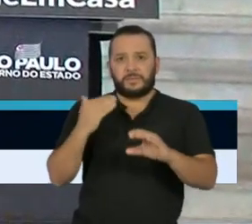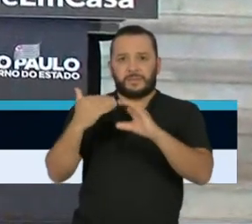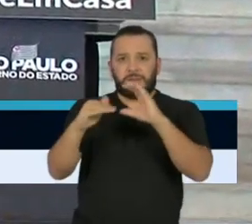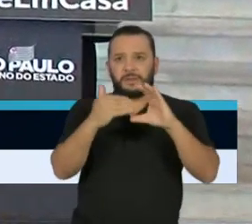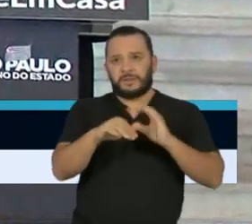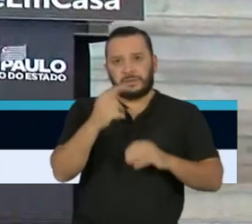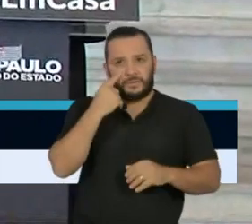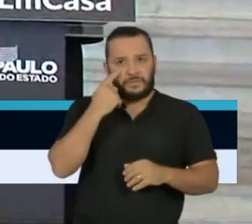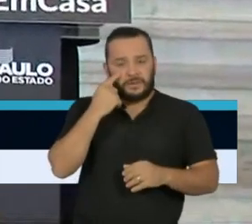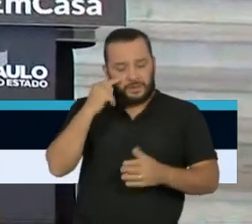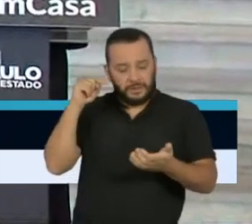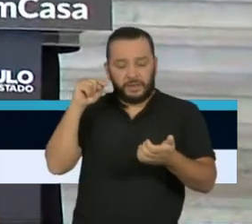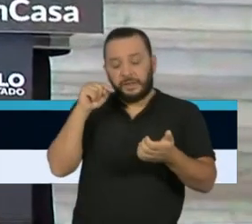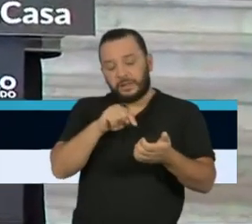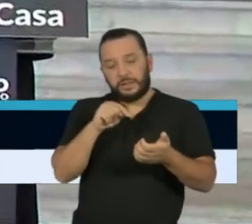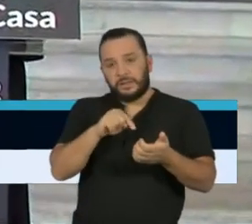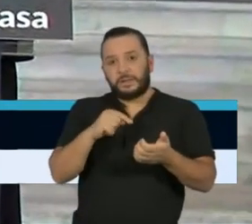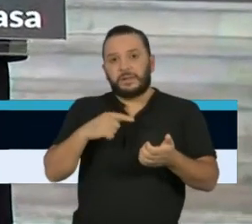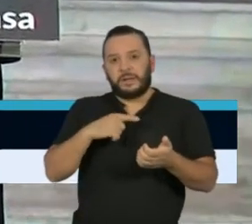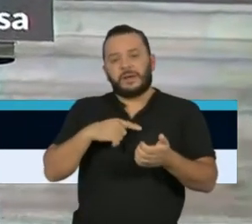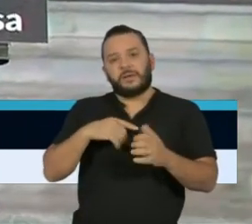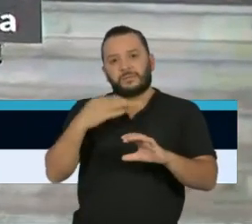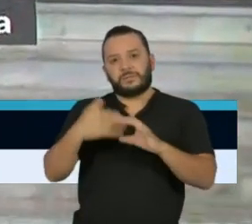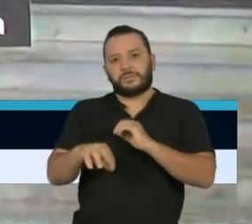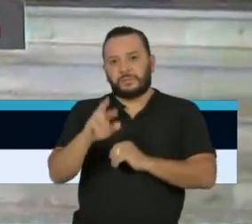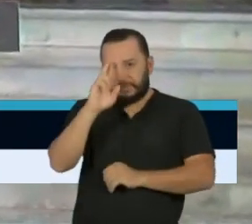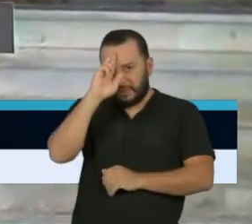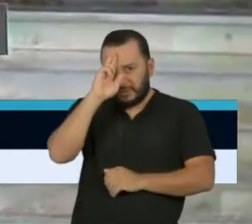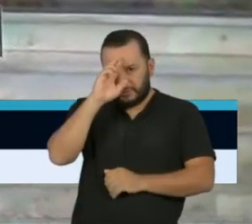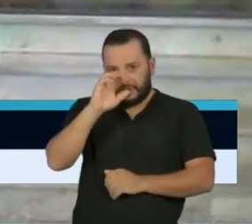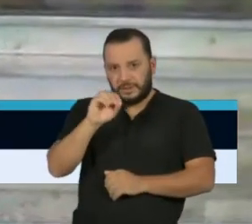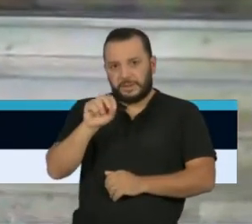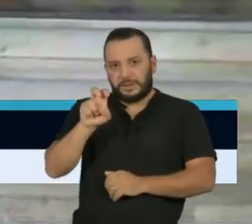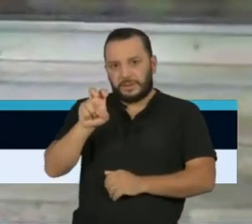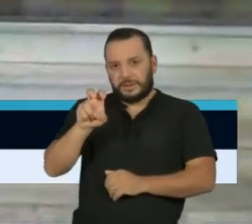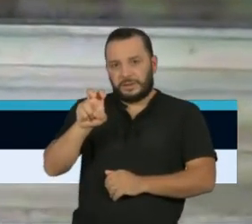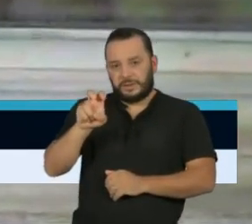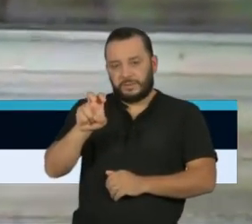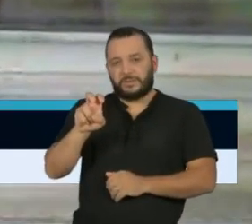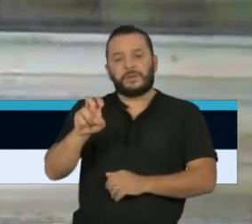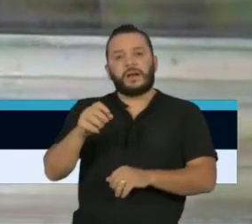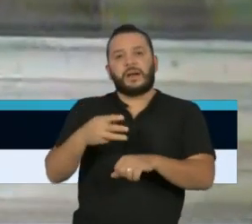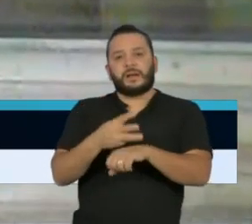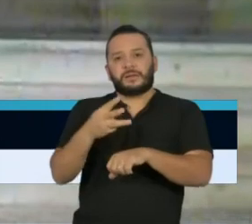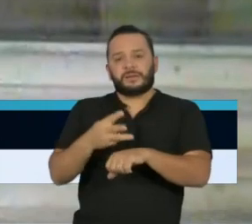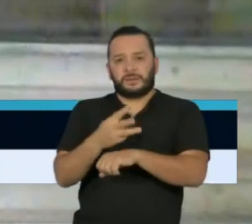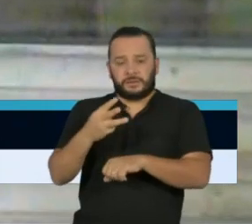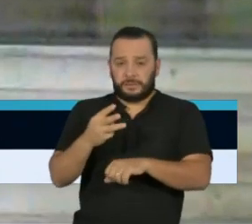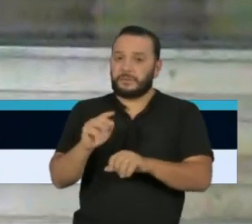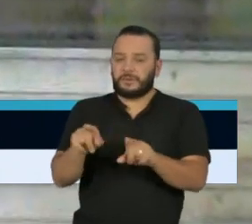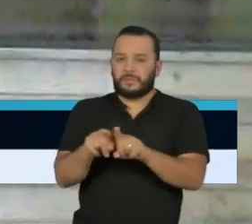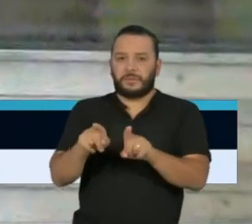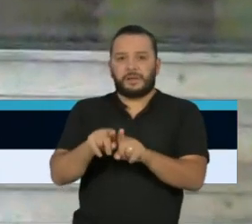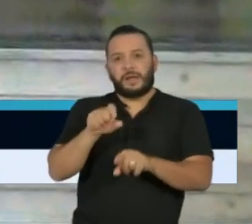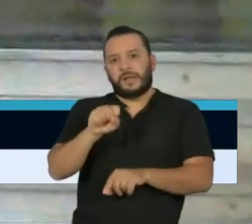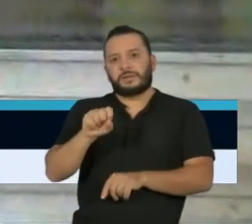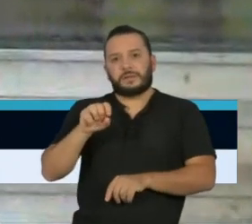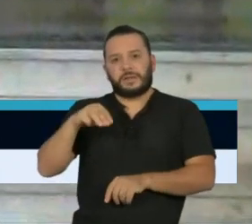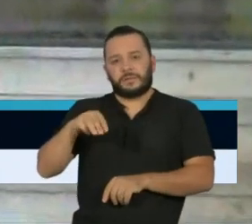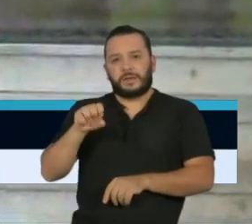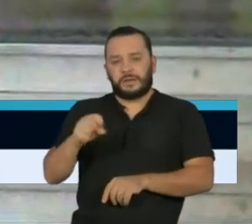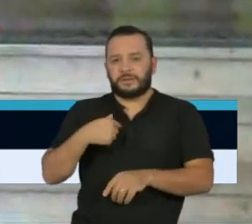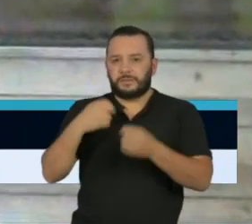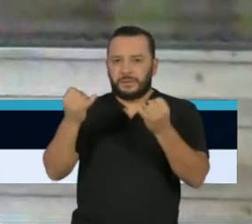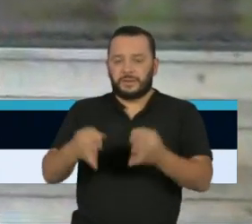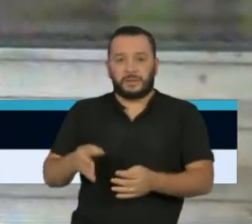verificando aqui, eu recebi a minha 12:05, um SMS, que diz exatamente o que está ali na tela. A Grande São Paulo é o